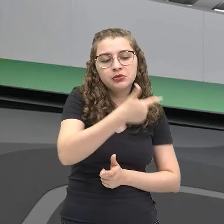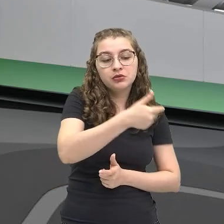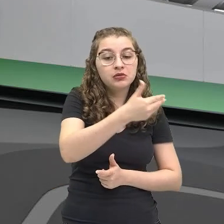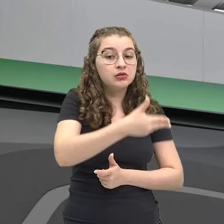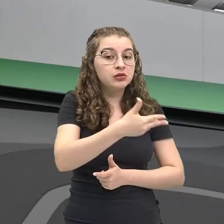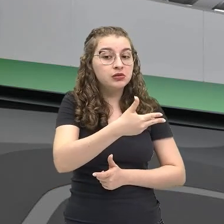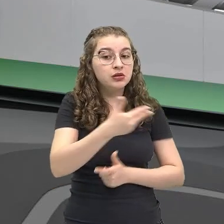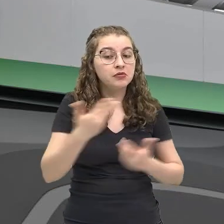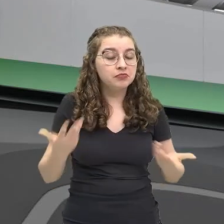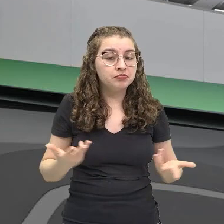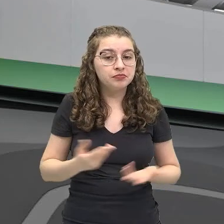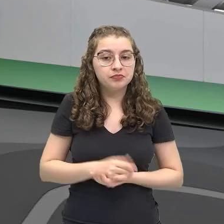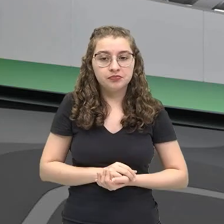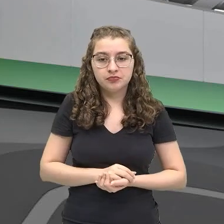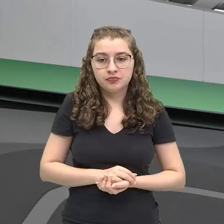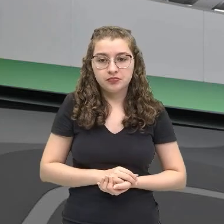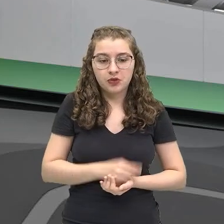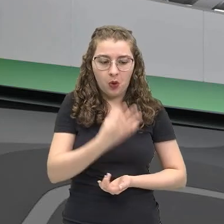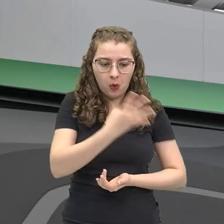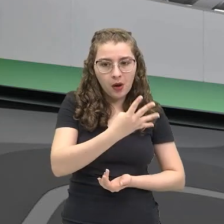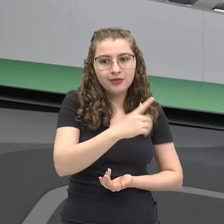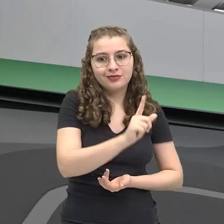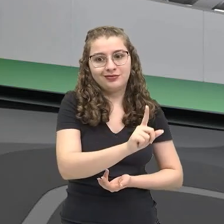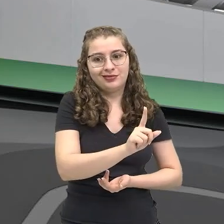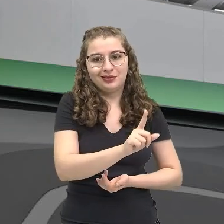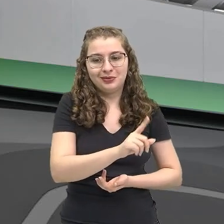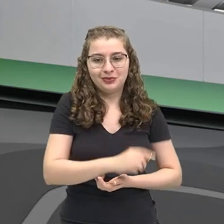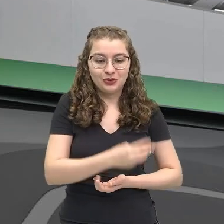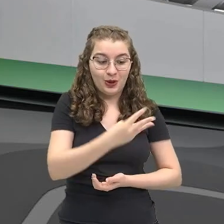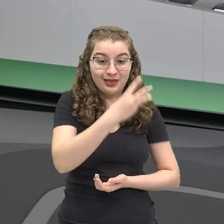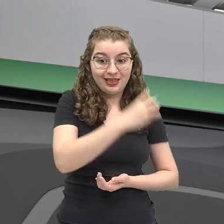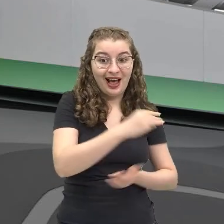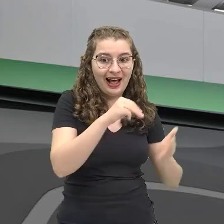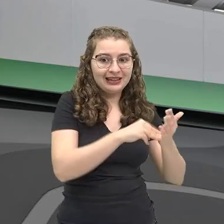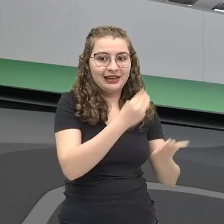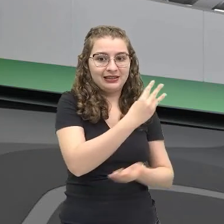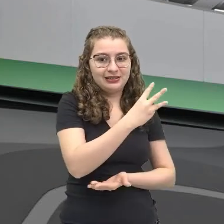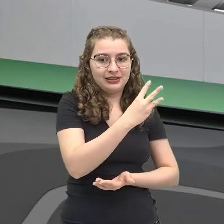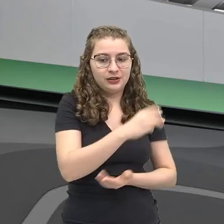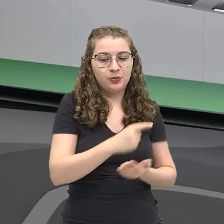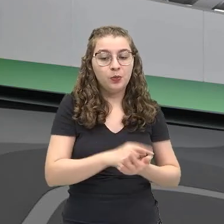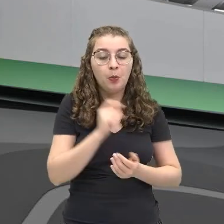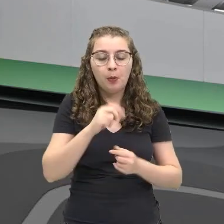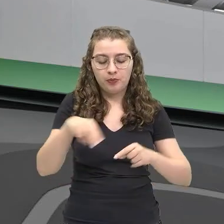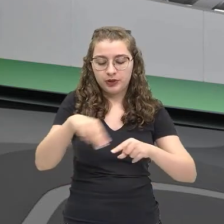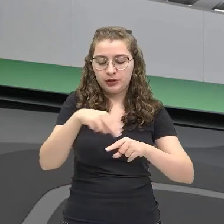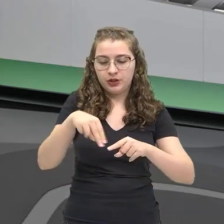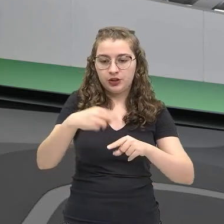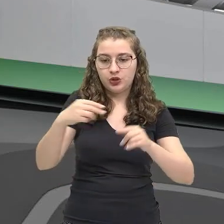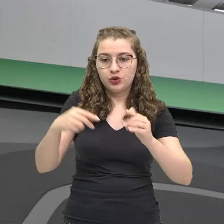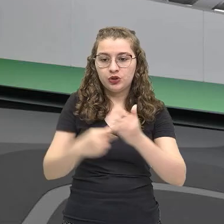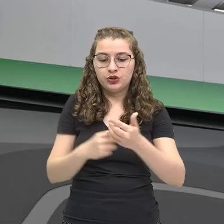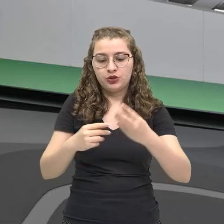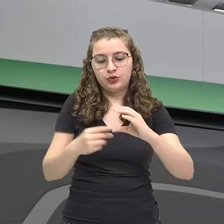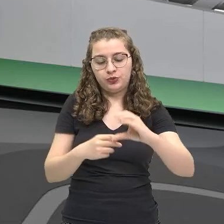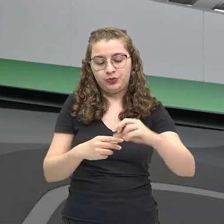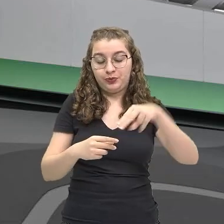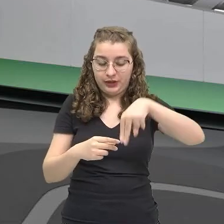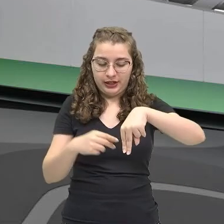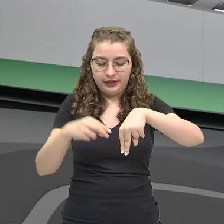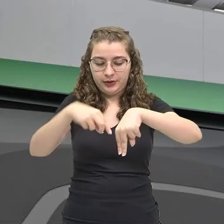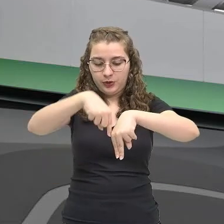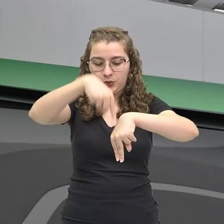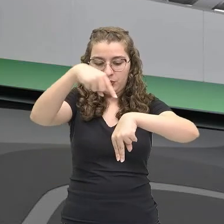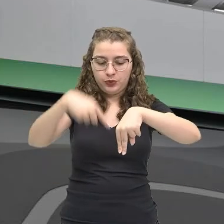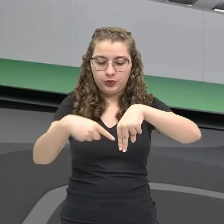ou terciária, não existe amina quaternária. Por quê? Porque o nitrogênio só faz 3 ligações, então no máximo uma